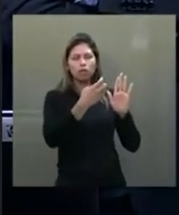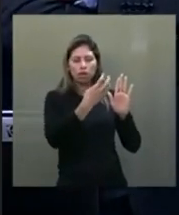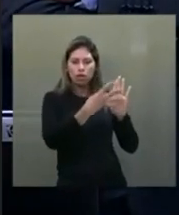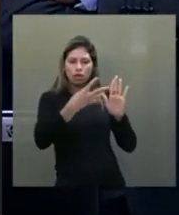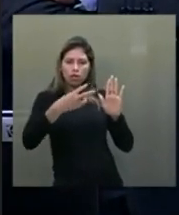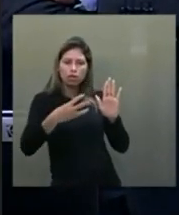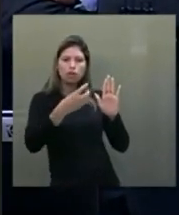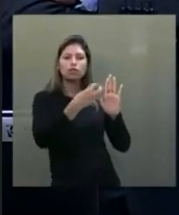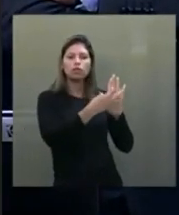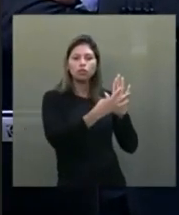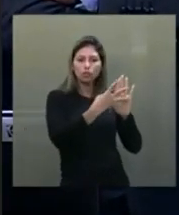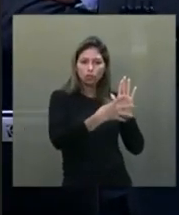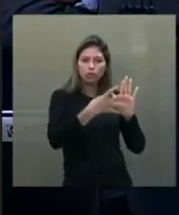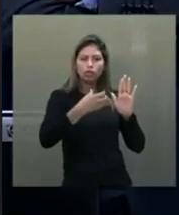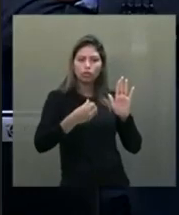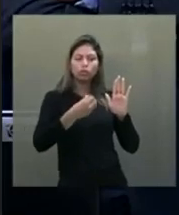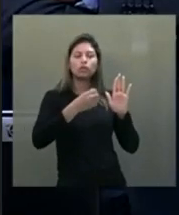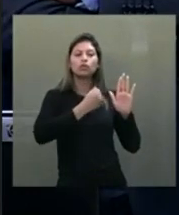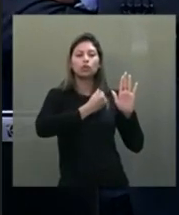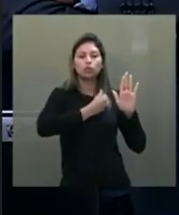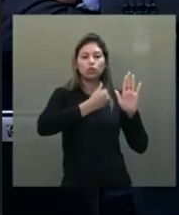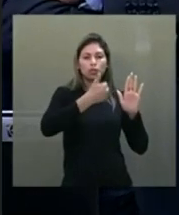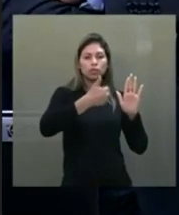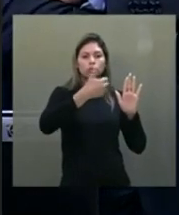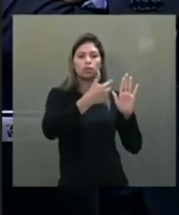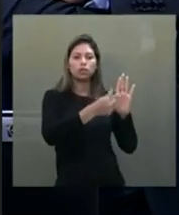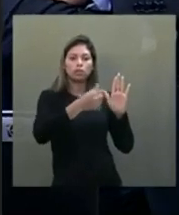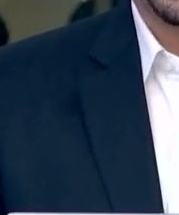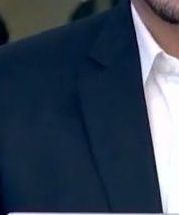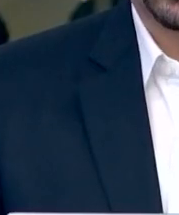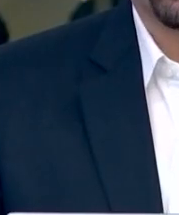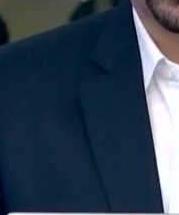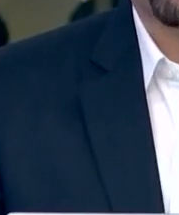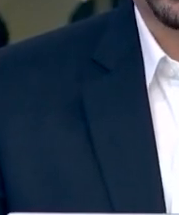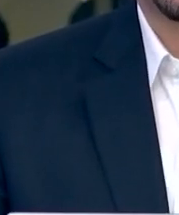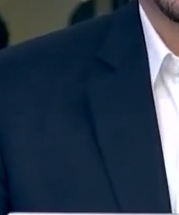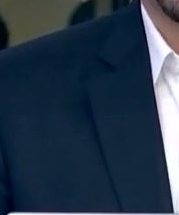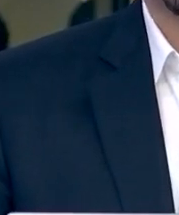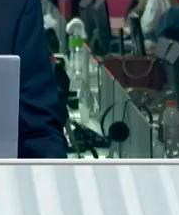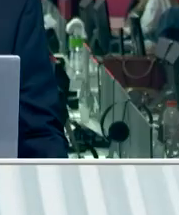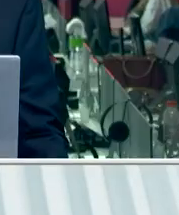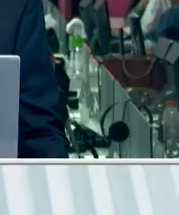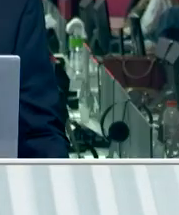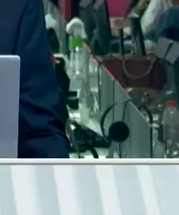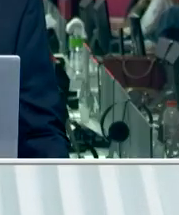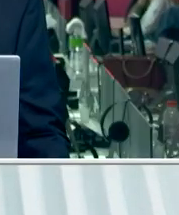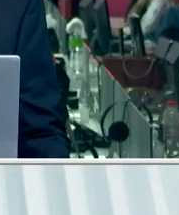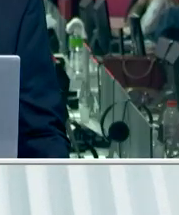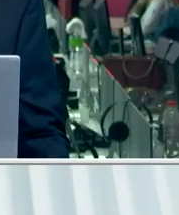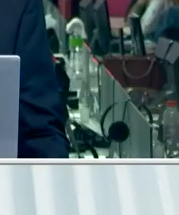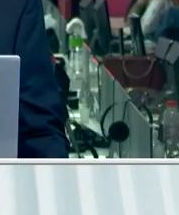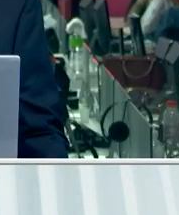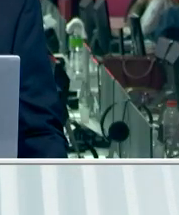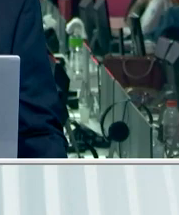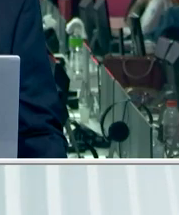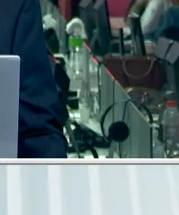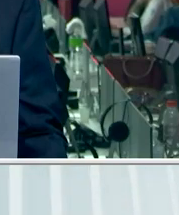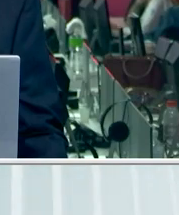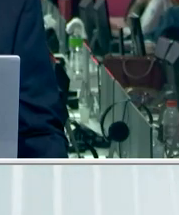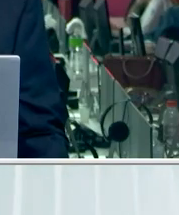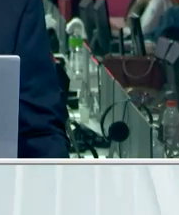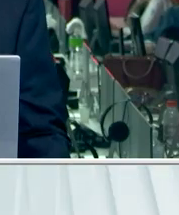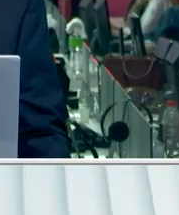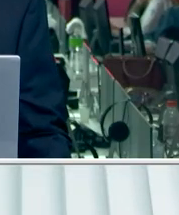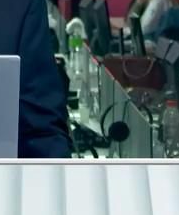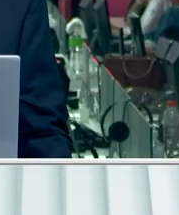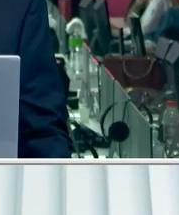e nós vamos fazer acontecer dessa forma. Muito bem, senador Eduardo Girão do Podemos do Ceará. Muito obrigado pela sua entrevista